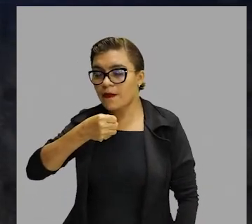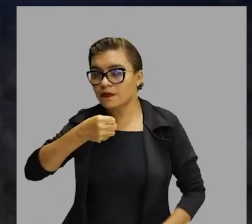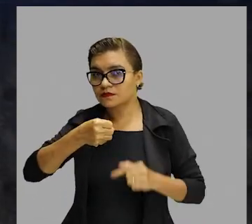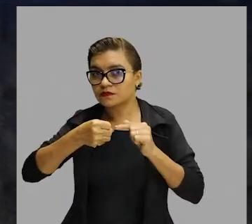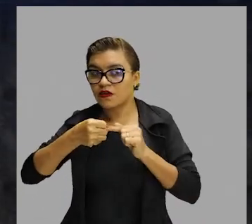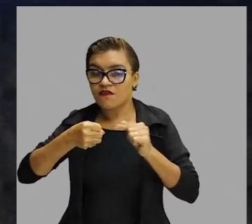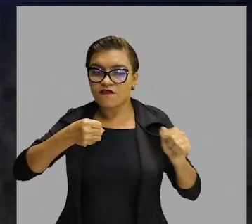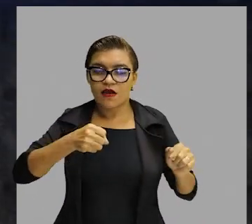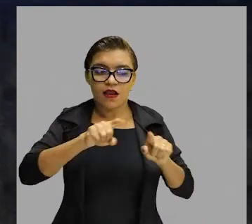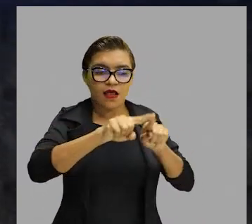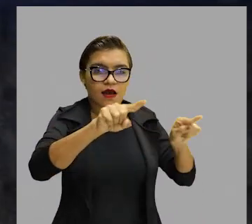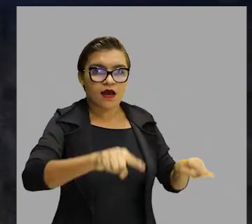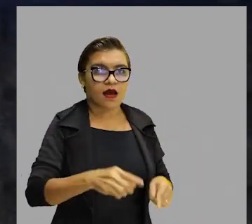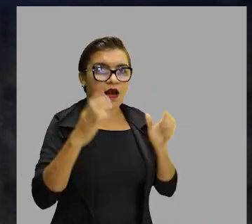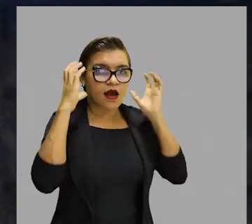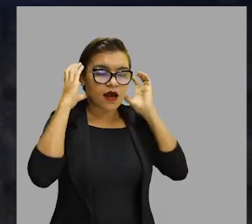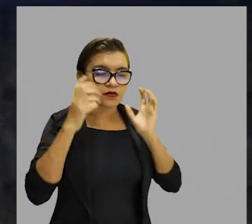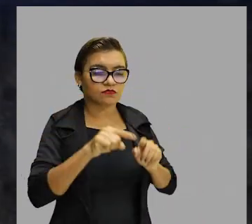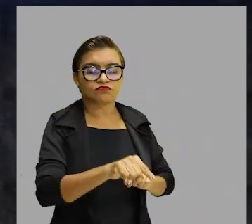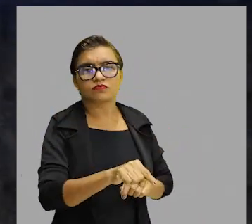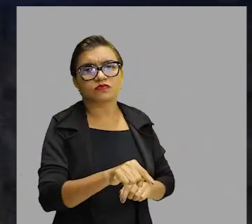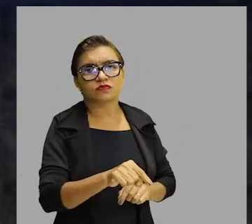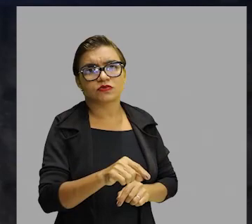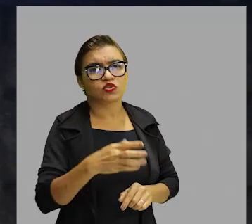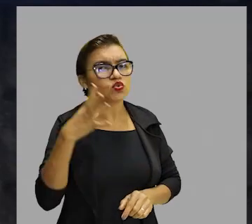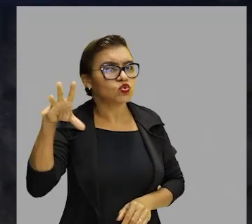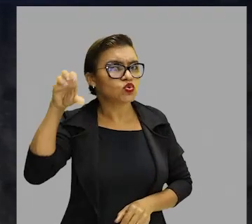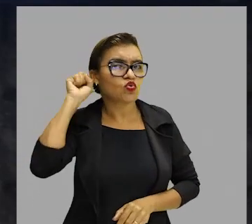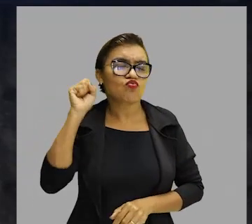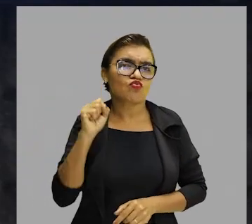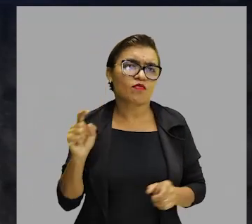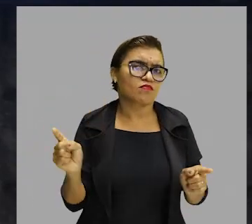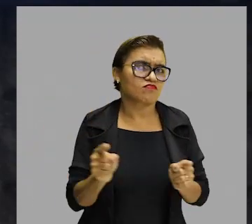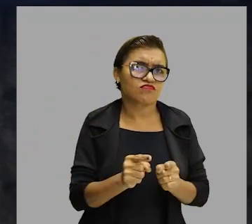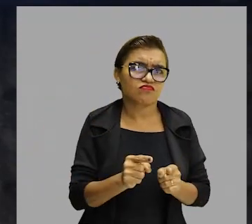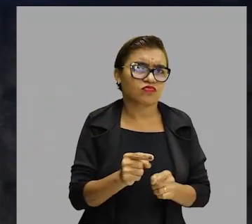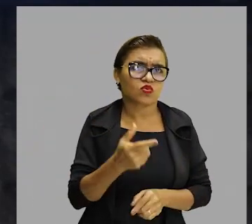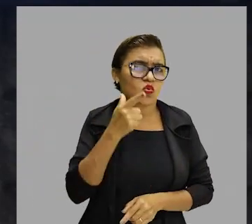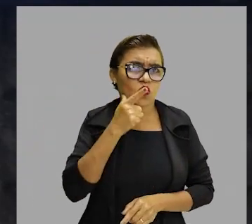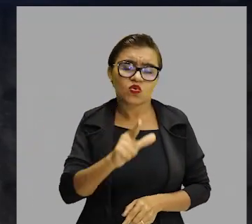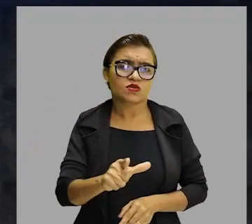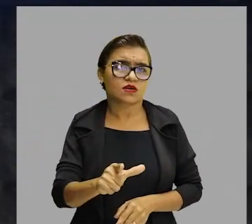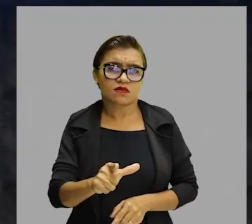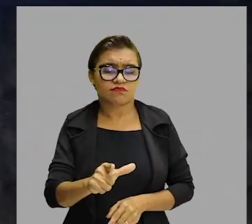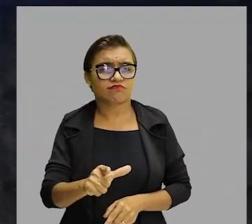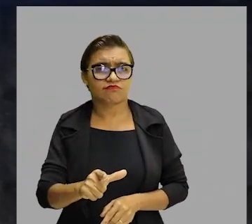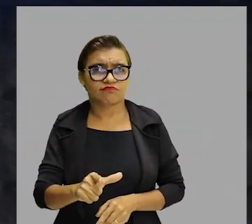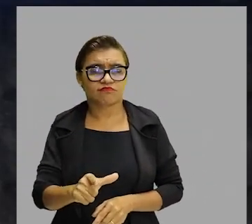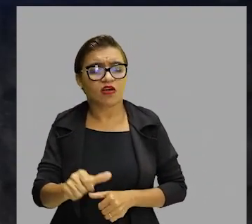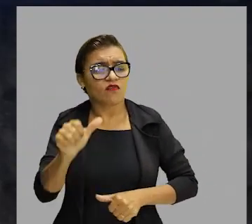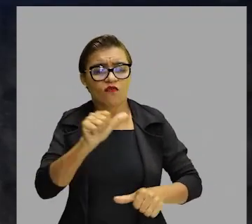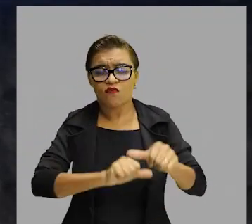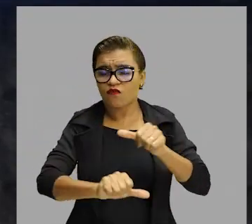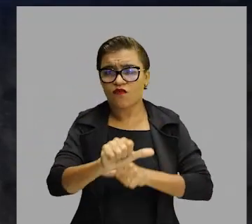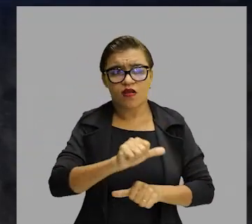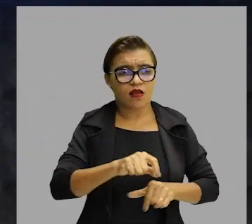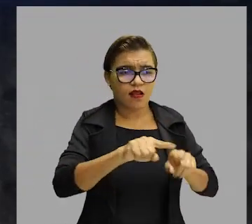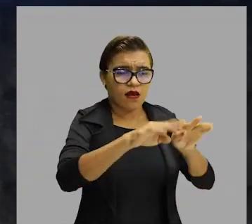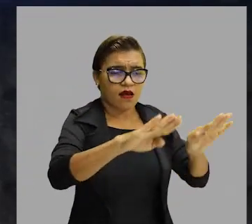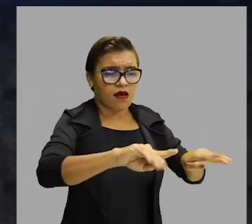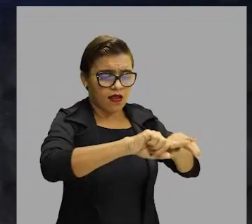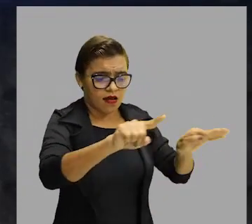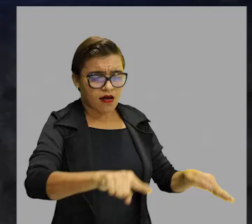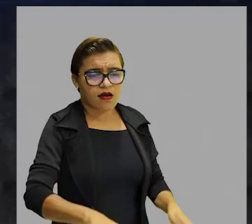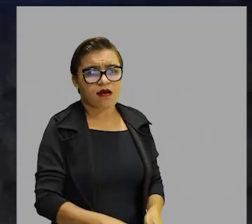chega no alto-falante é tão pequeno que não vai conseguir emitir o som. Porque o alto-falante não vai conseguir transformar aquela